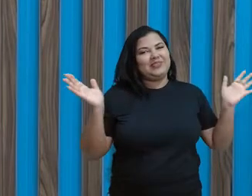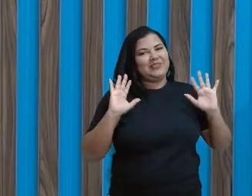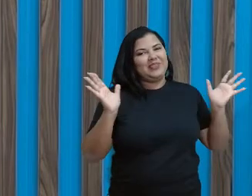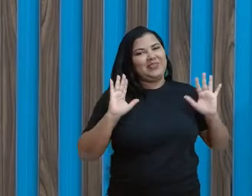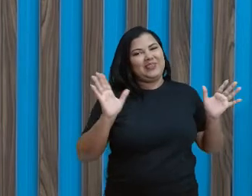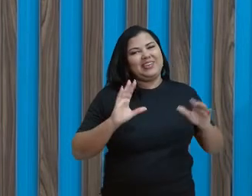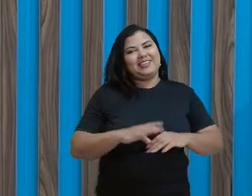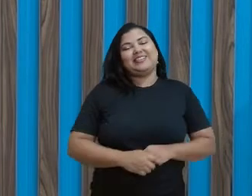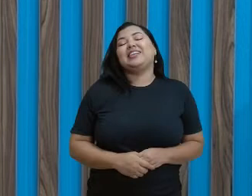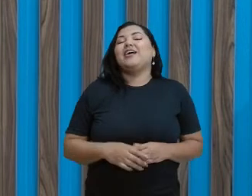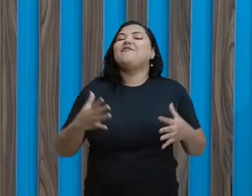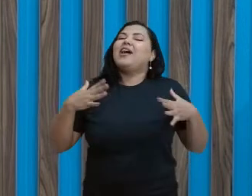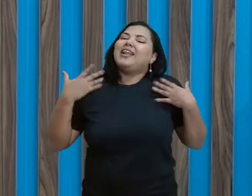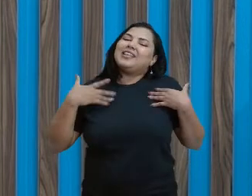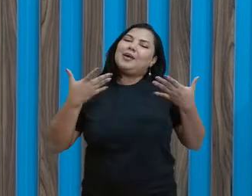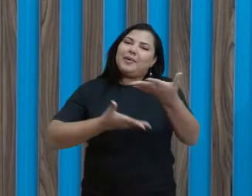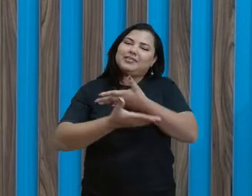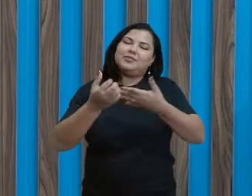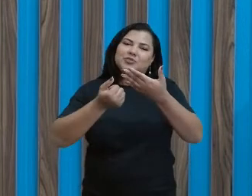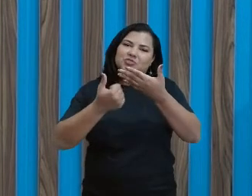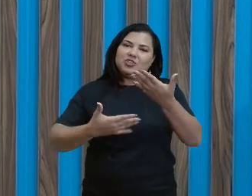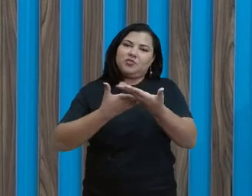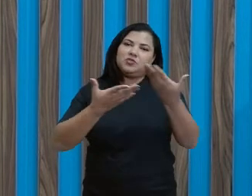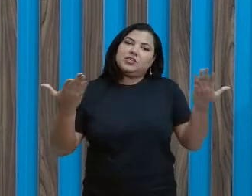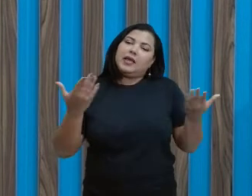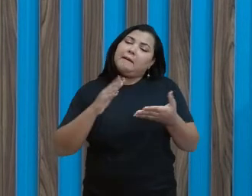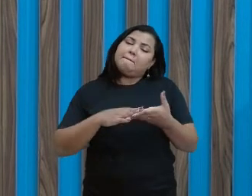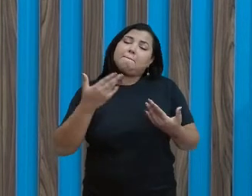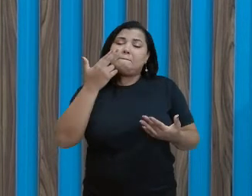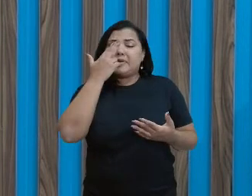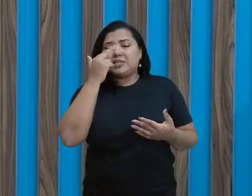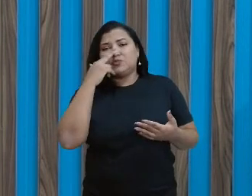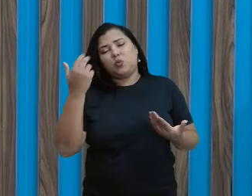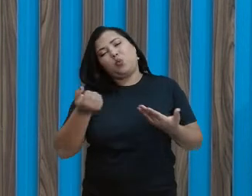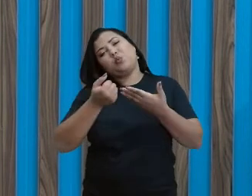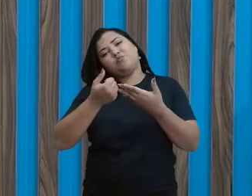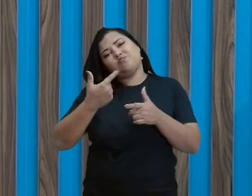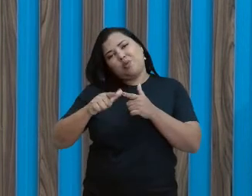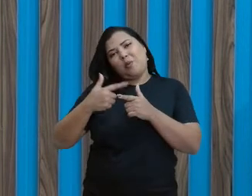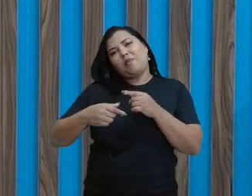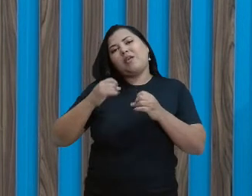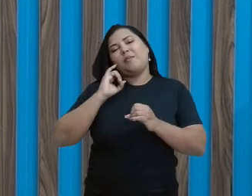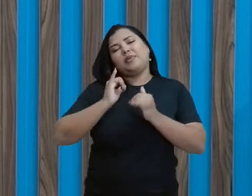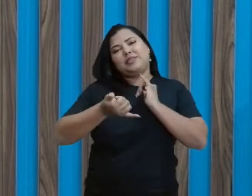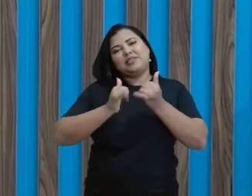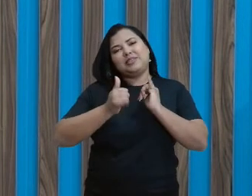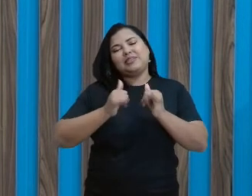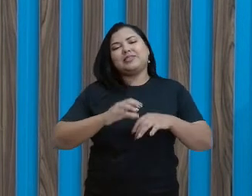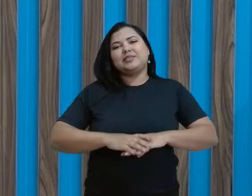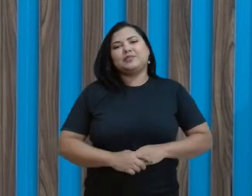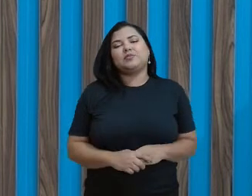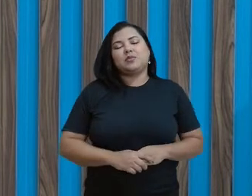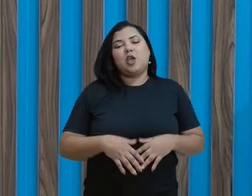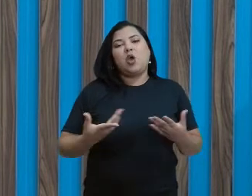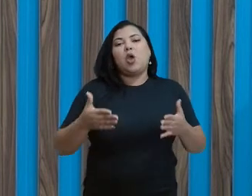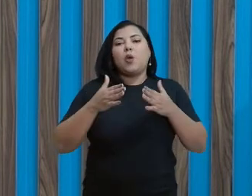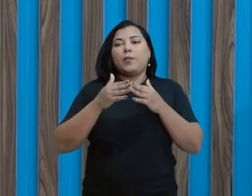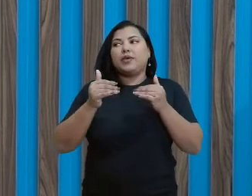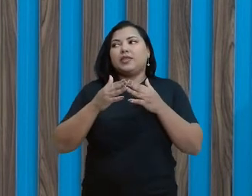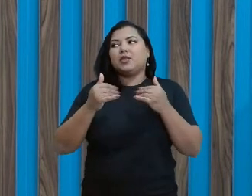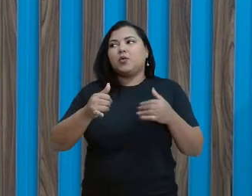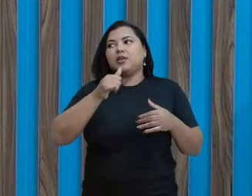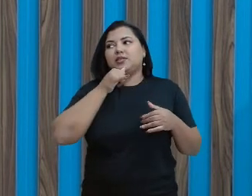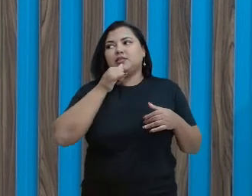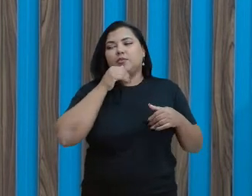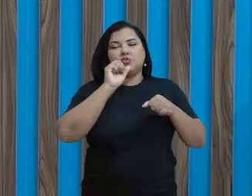Oi, gente, foi uma alegria participar do chat aqui com vocês, mesmo com o chat estando tão instável, né, por causa da nossa internet e tal. Ó, eu pedi aqui um